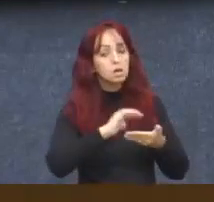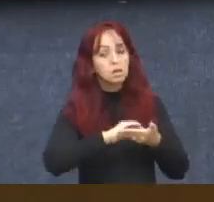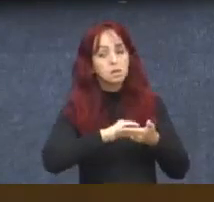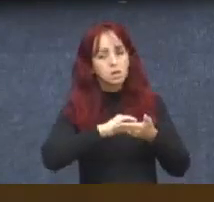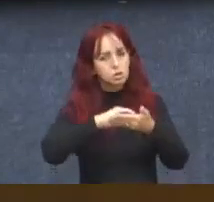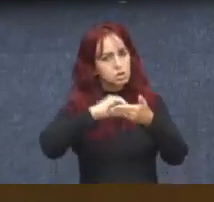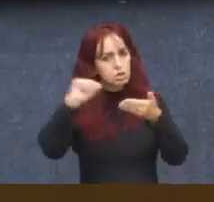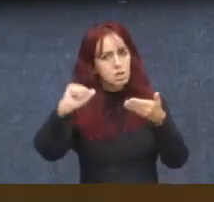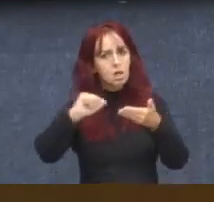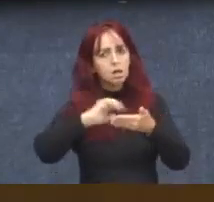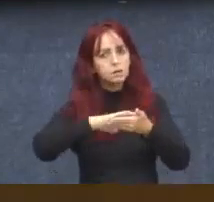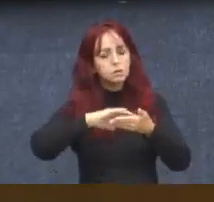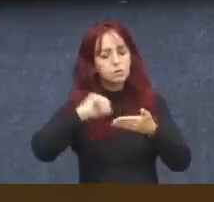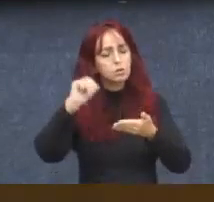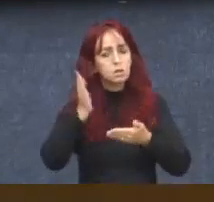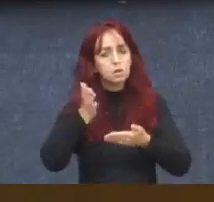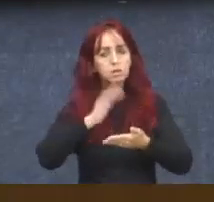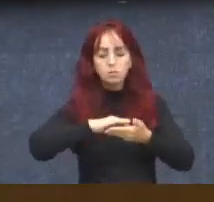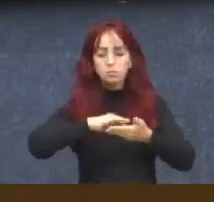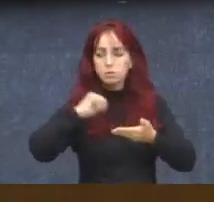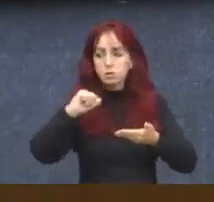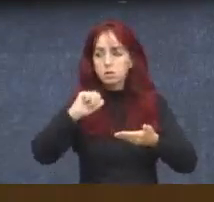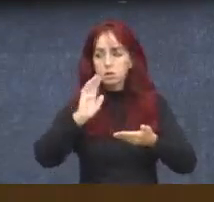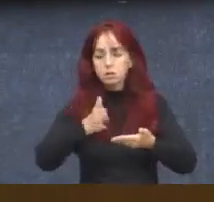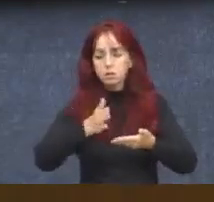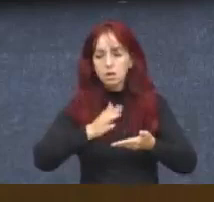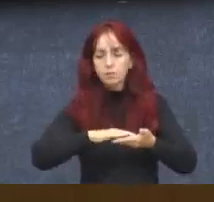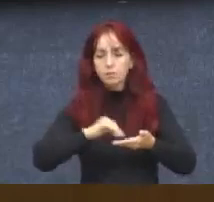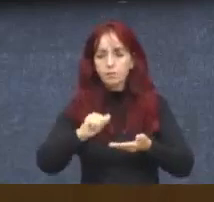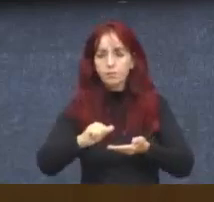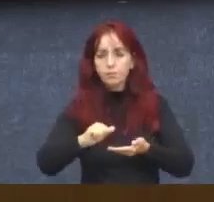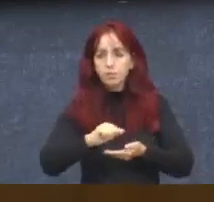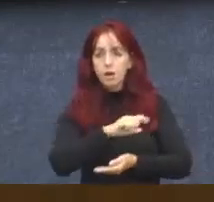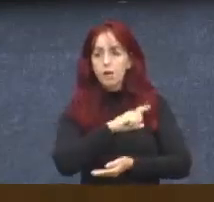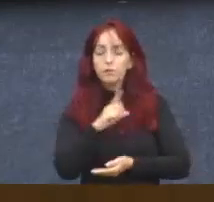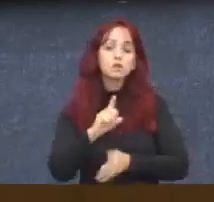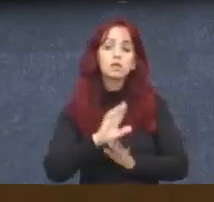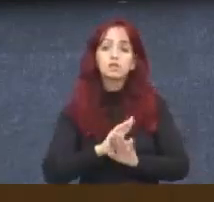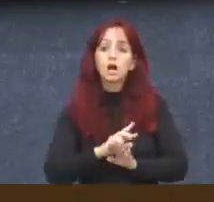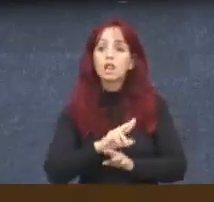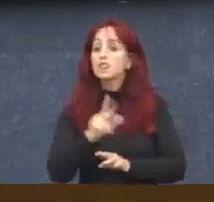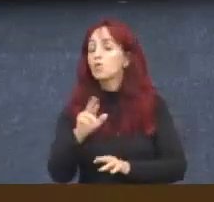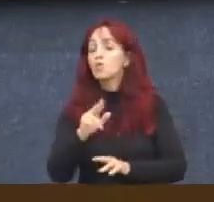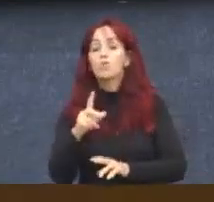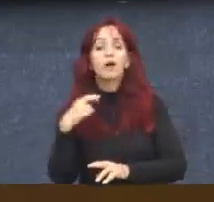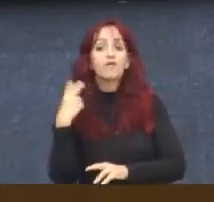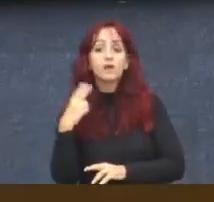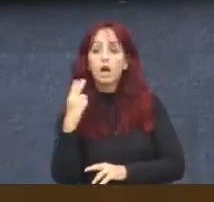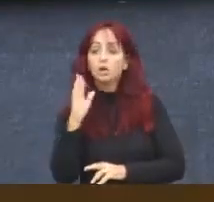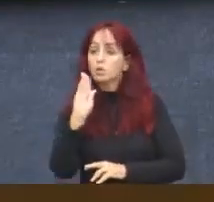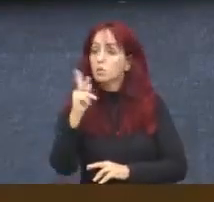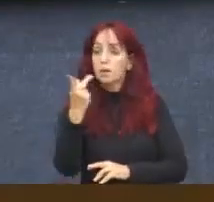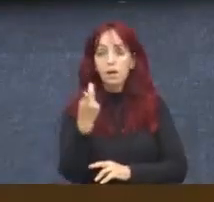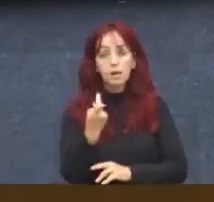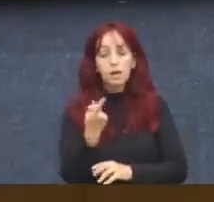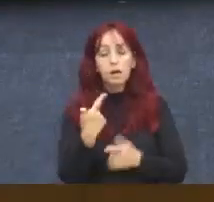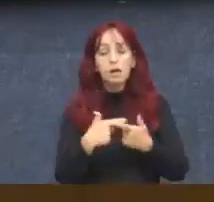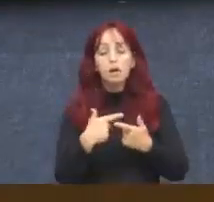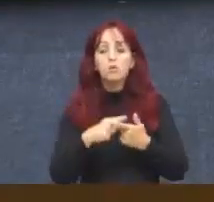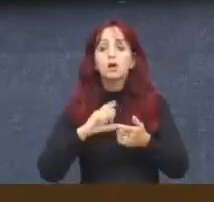tirei daqui, eu já te tirei daqui. Você já não é mais vereador de Belo Horizonte por conta de uma ação do